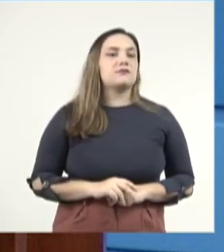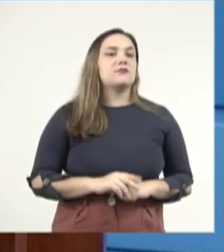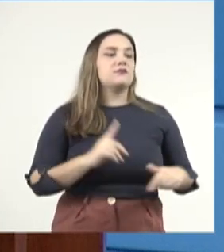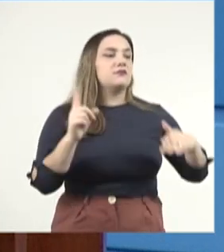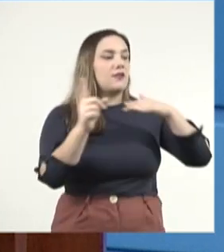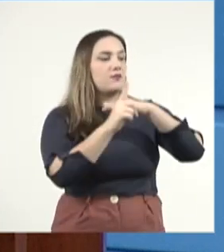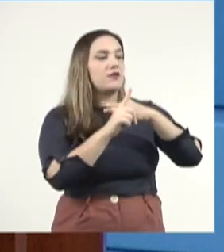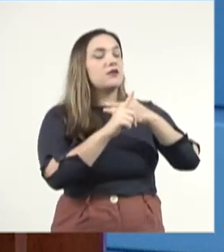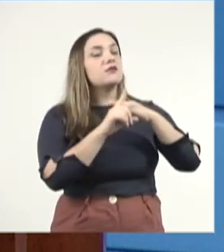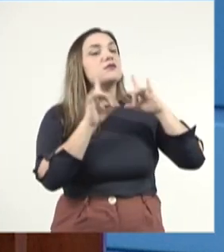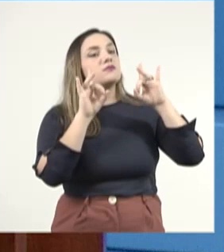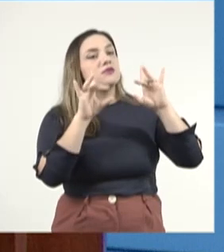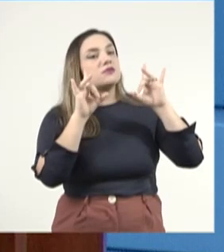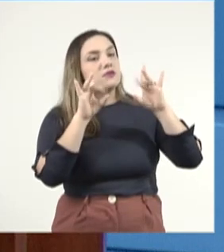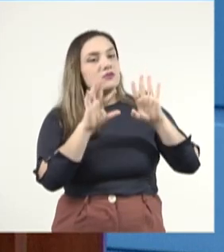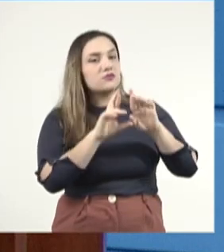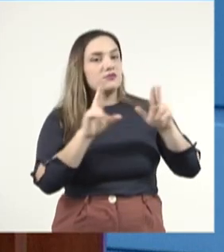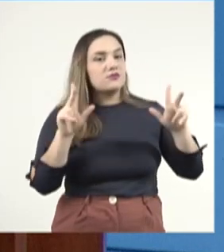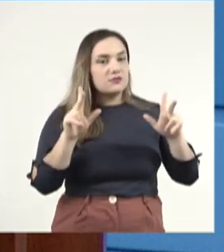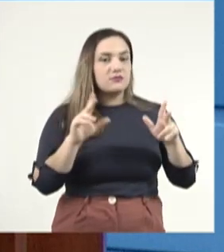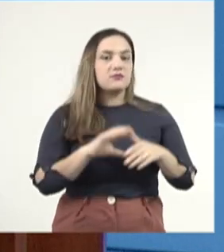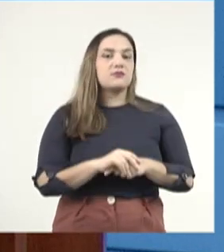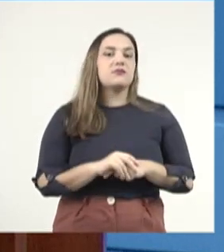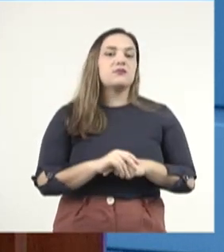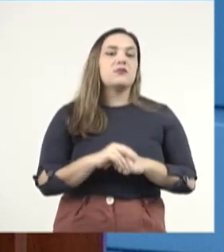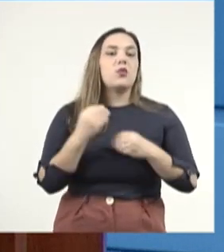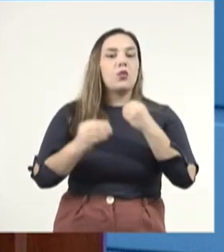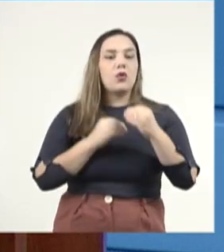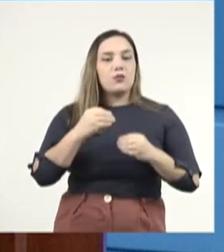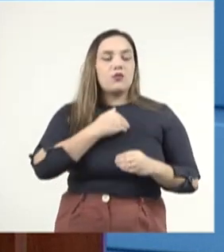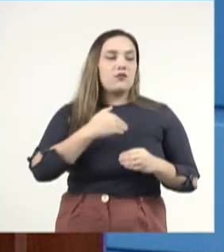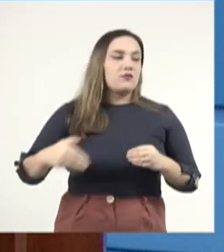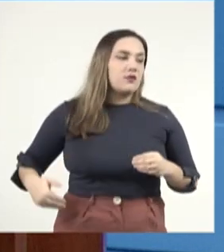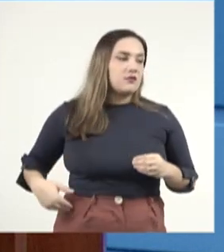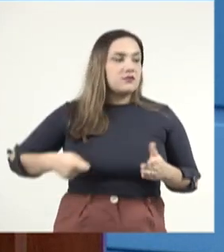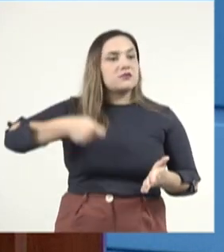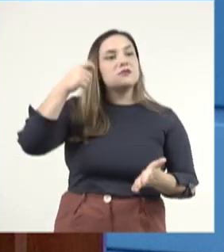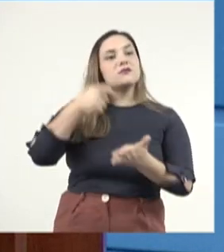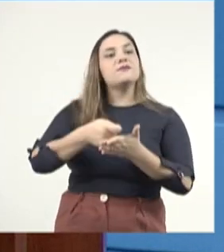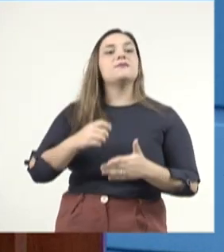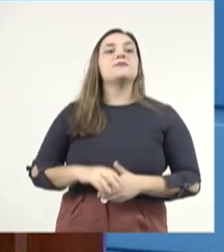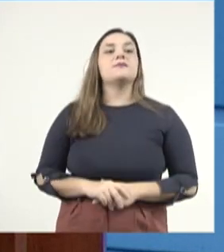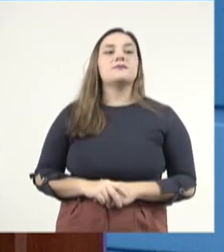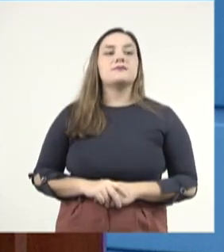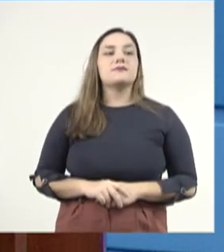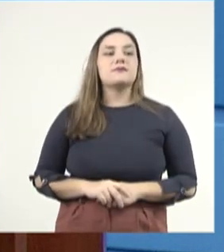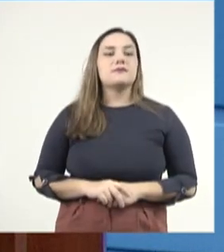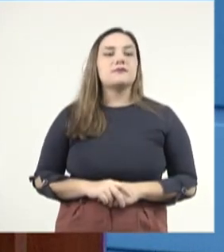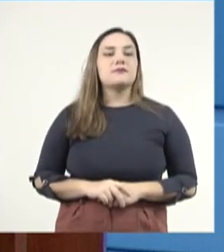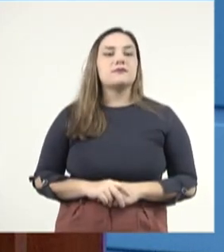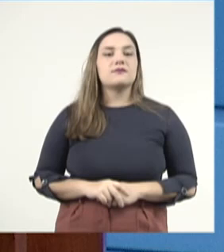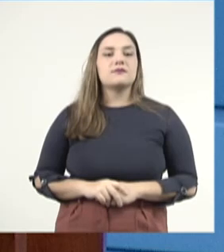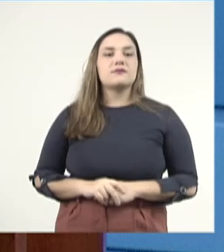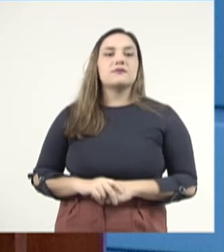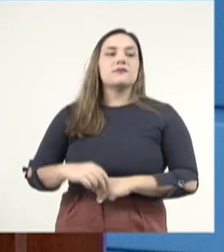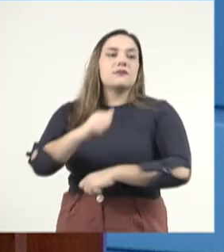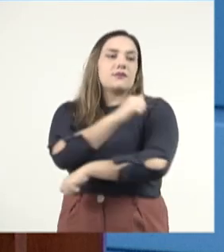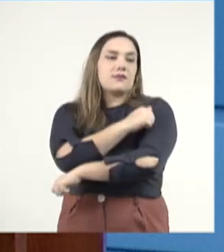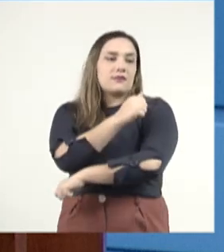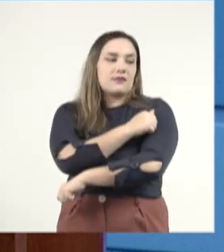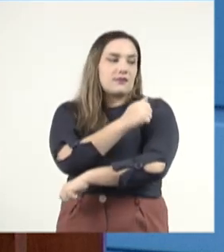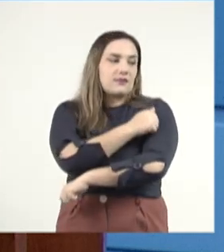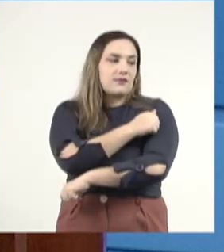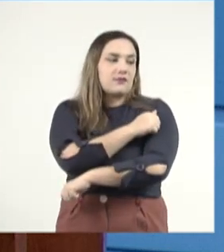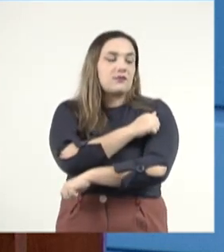educacional diferenciado, conforme dispuser o poder público e regulamento às estudantes de todos os níveis e modalidades de